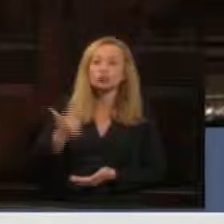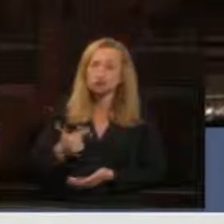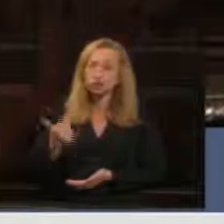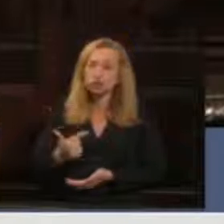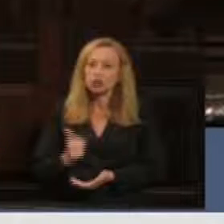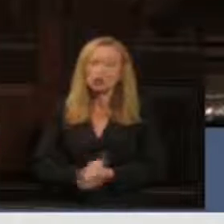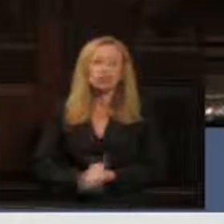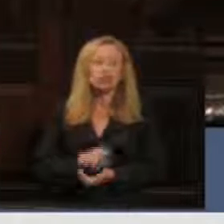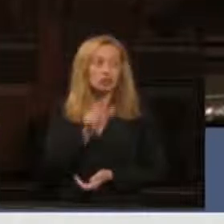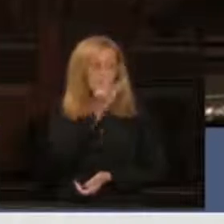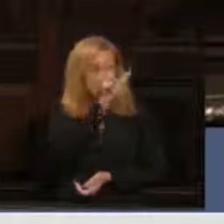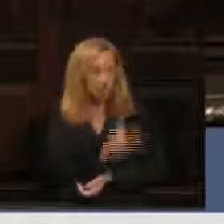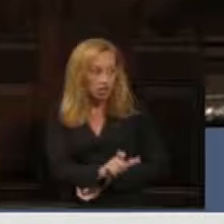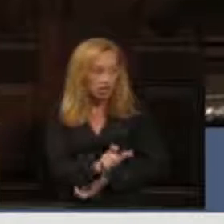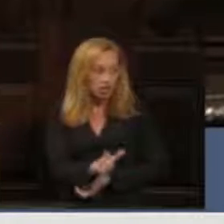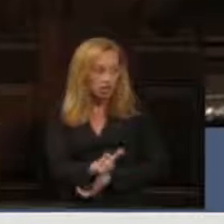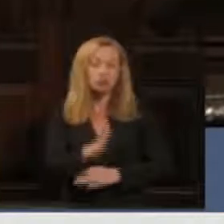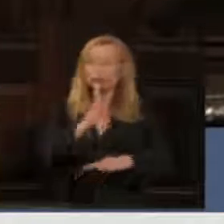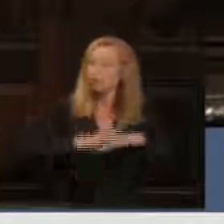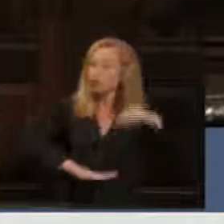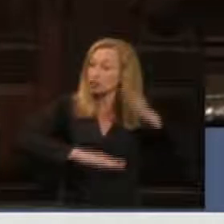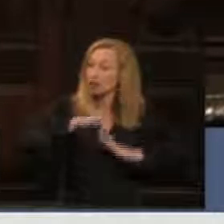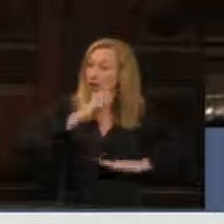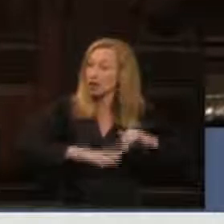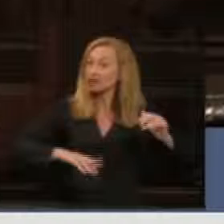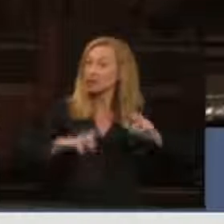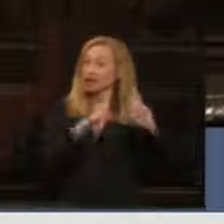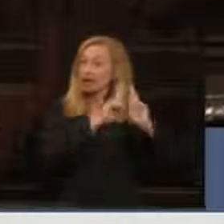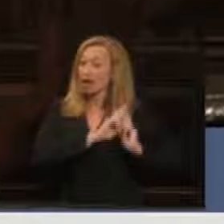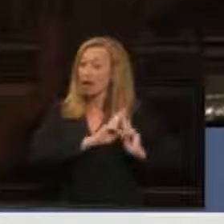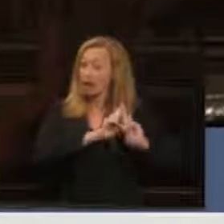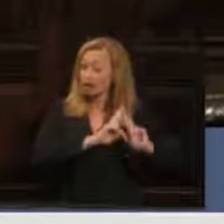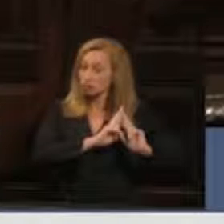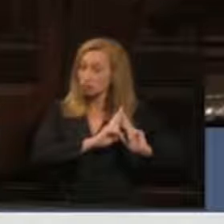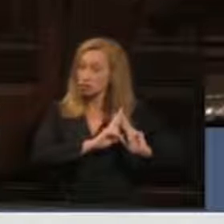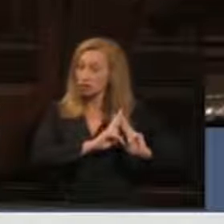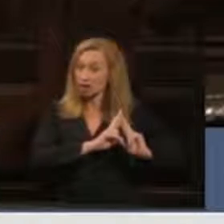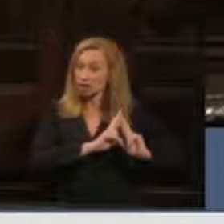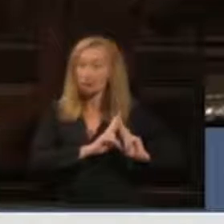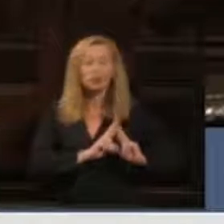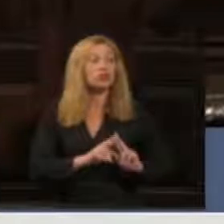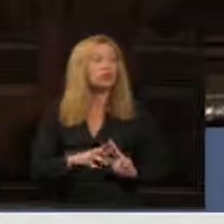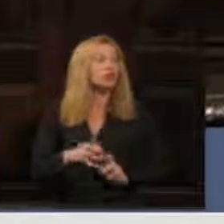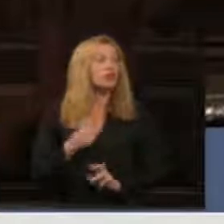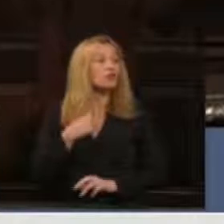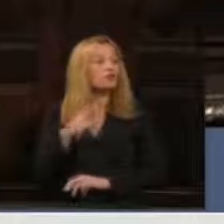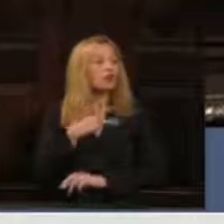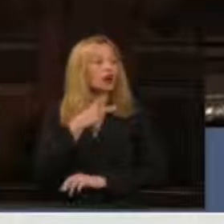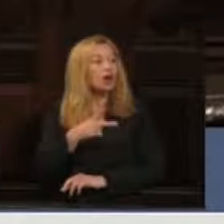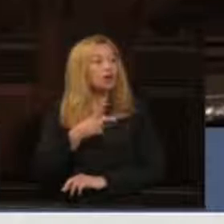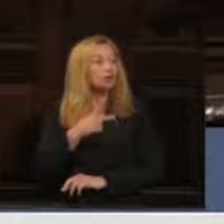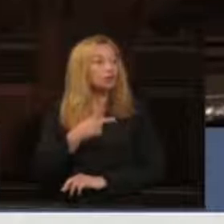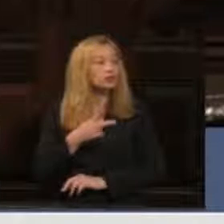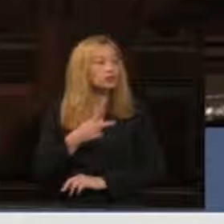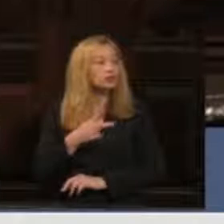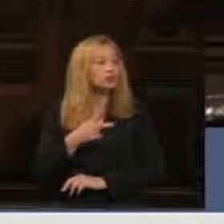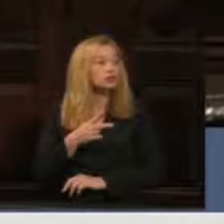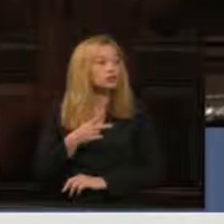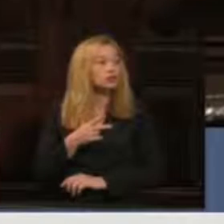profissionais são responsáveis pelo que eu chamo o